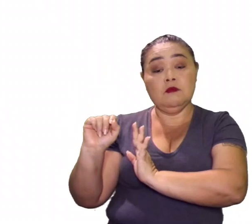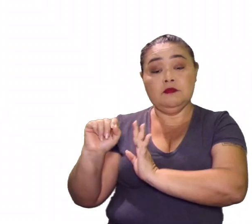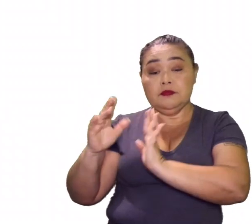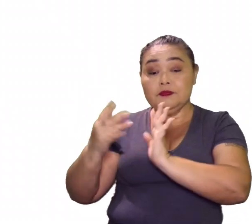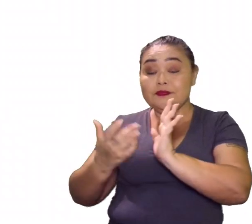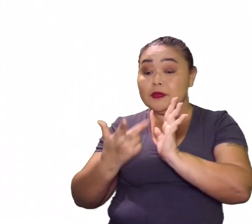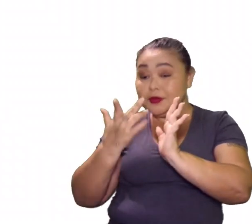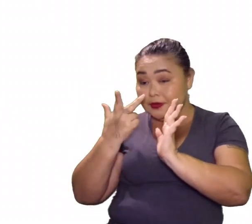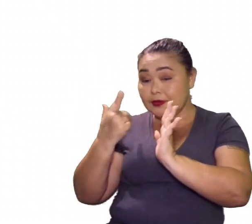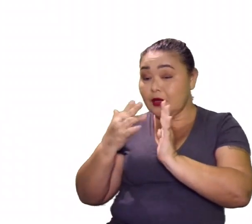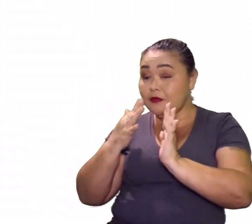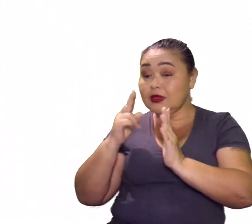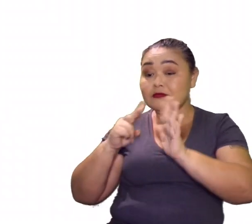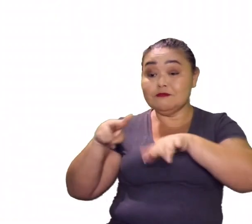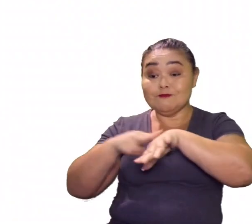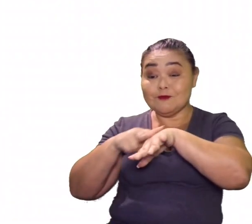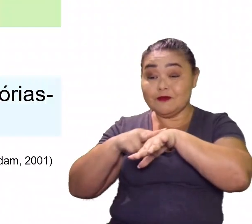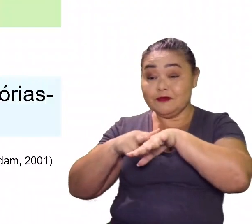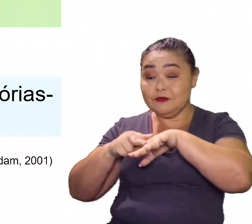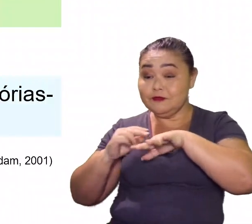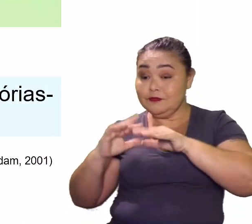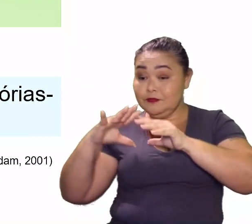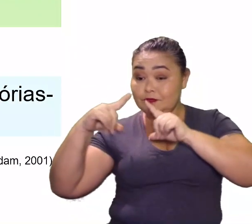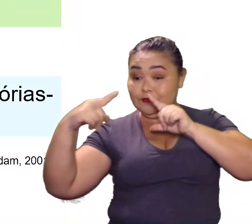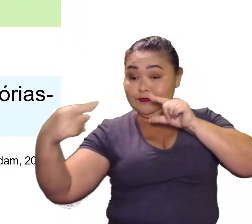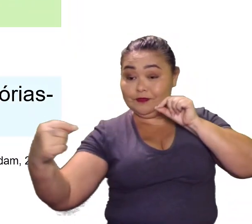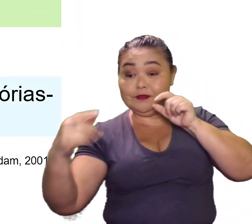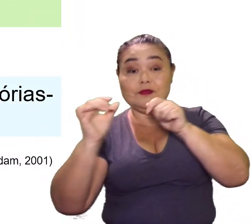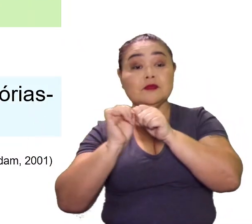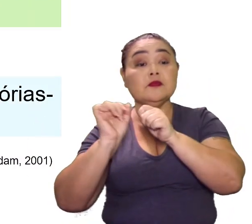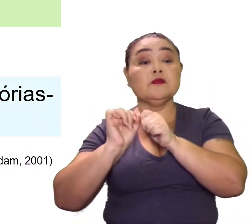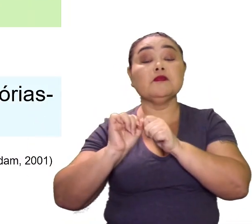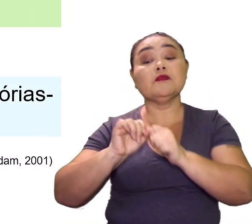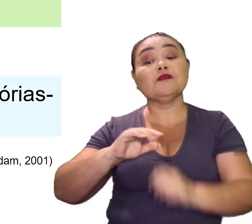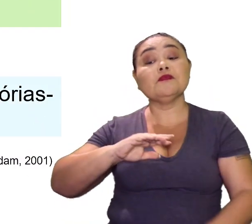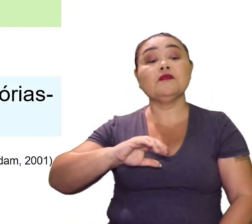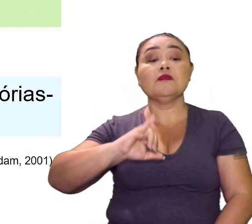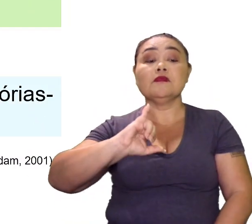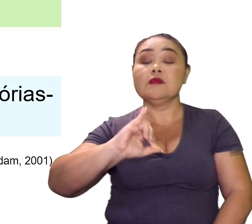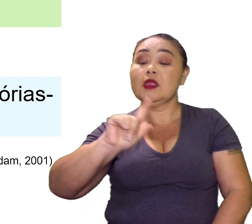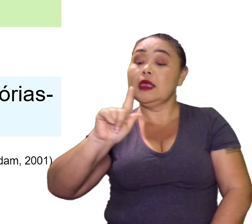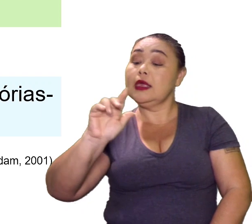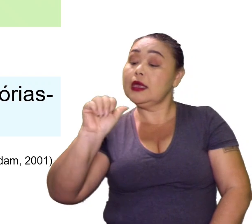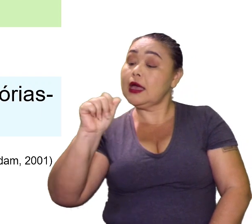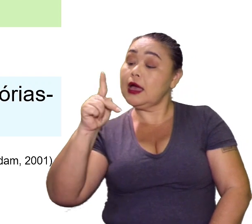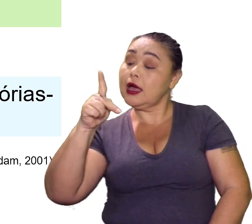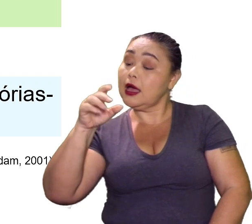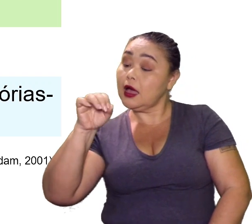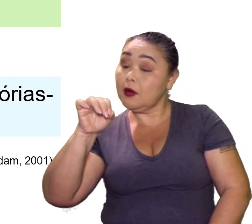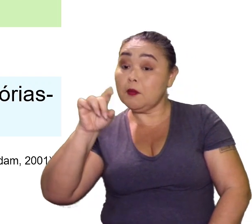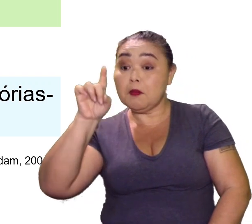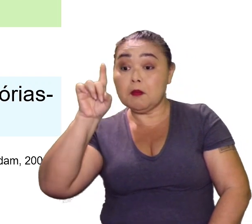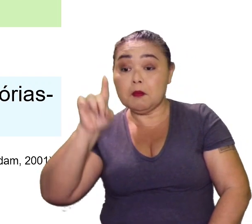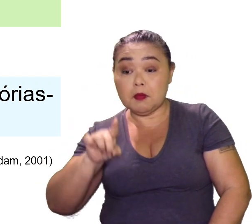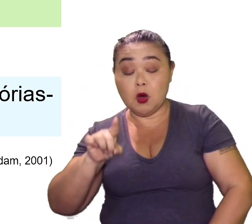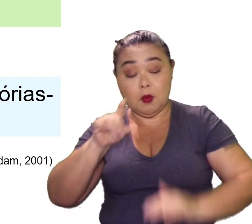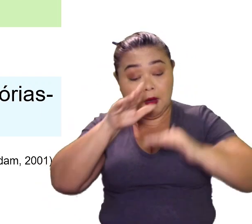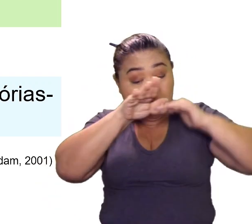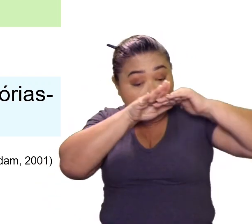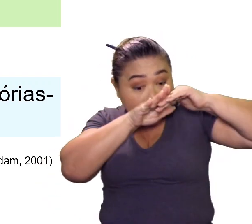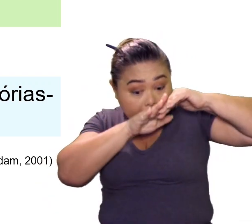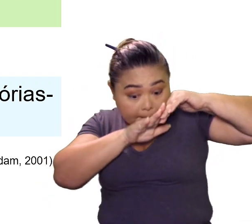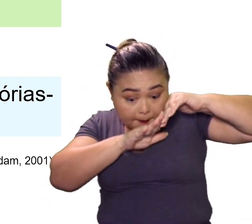uma forma bem verdejante. Mata de Igapó. Localizada em áreas ainda mais